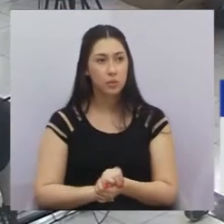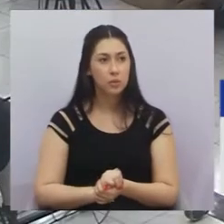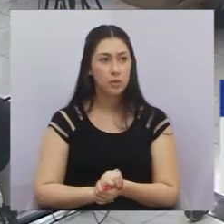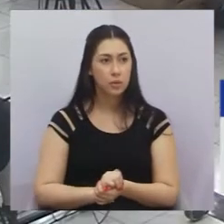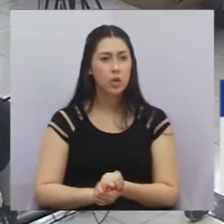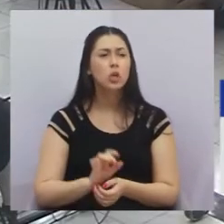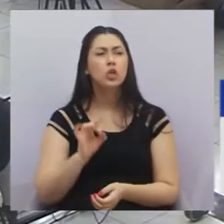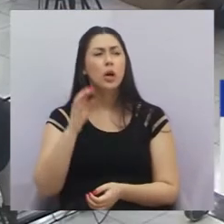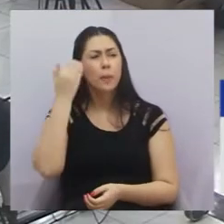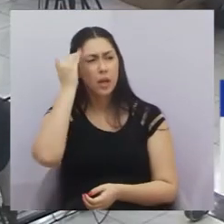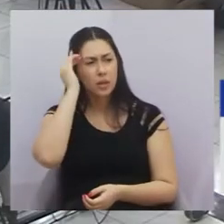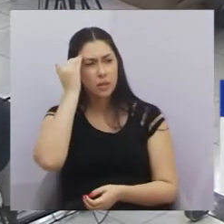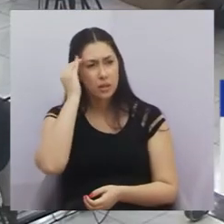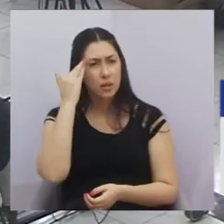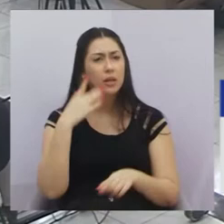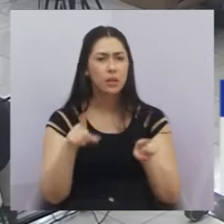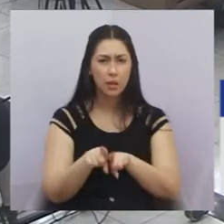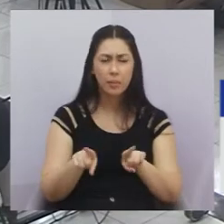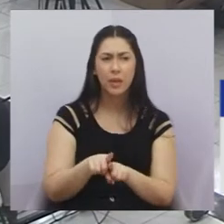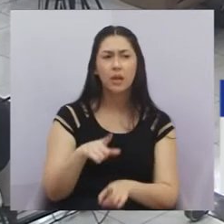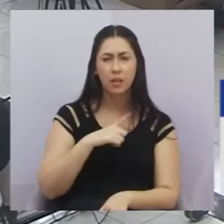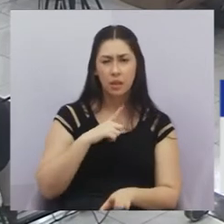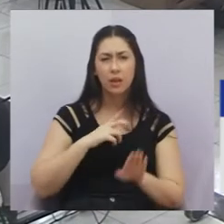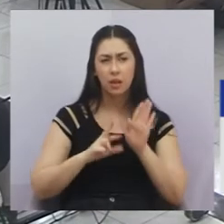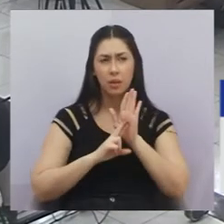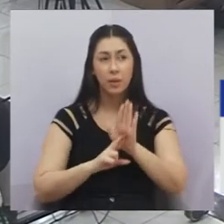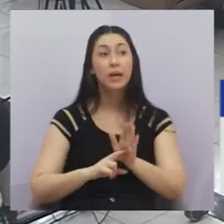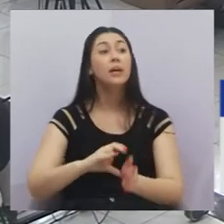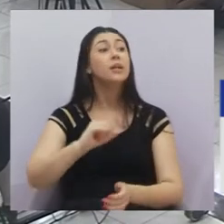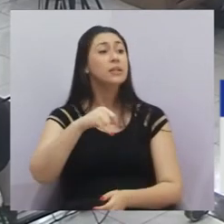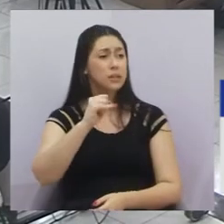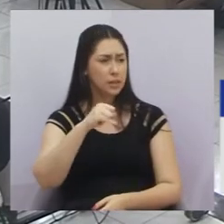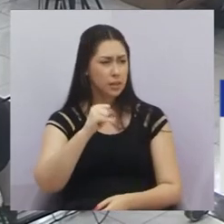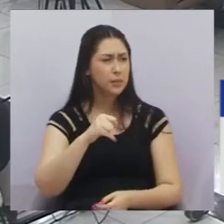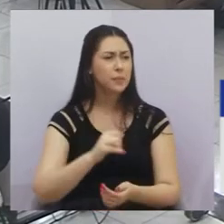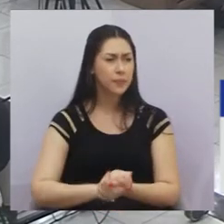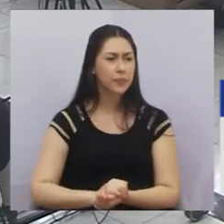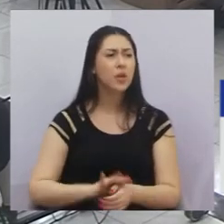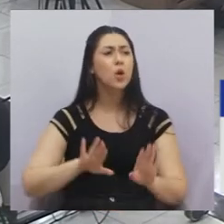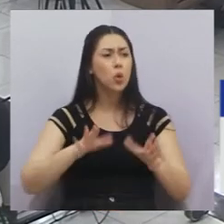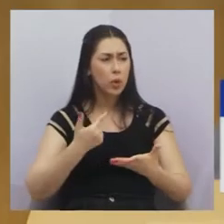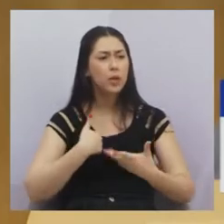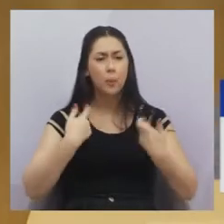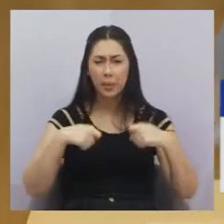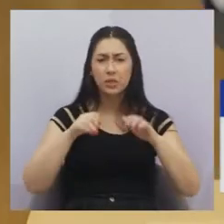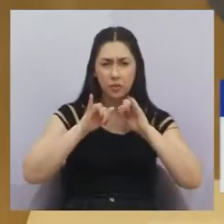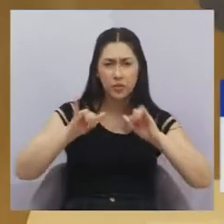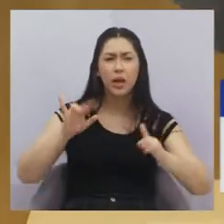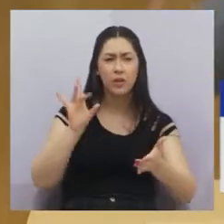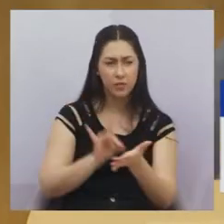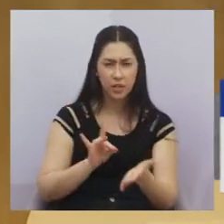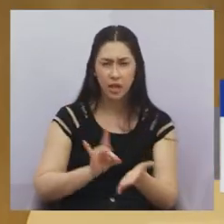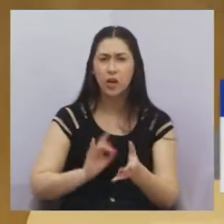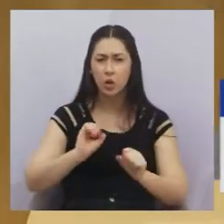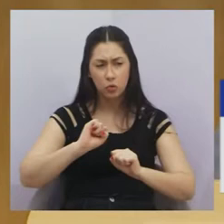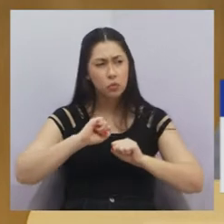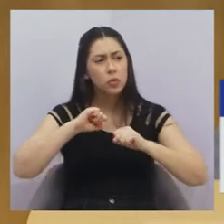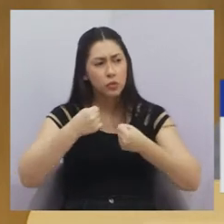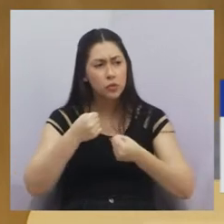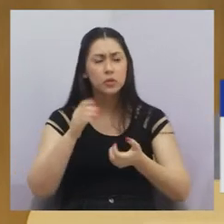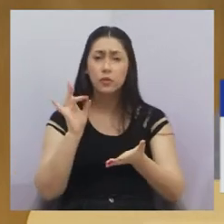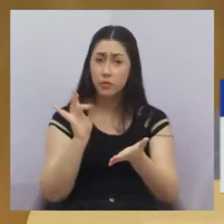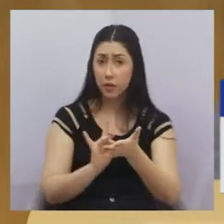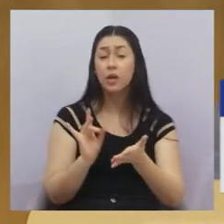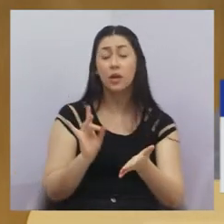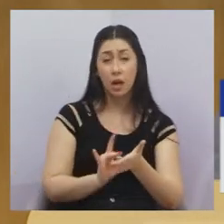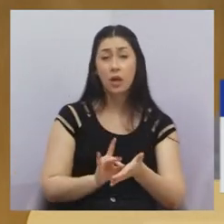para entender que também tem esse lado aí da sua fala. Sim, quando é para reconhecer aqui, eu reconheço esse esforço que o prefeito Isaías tem